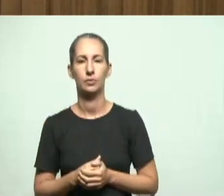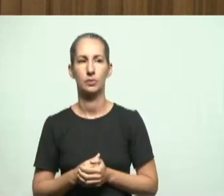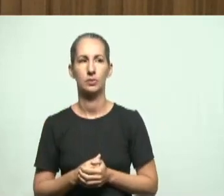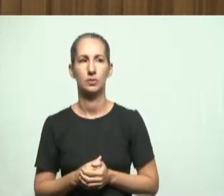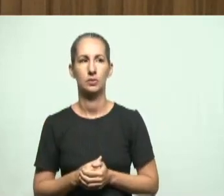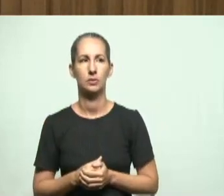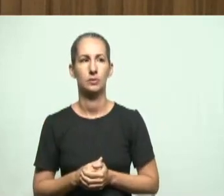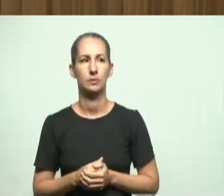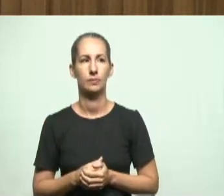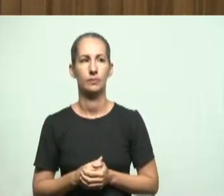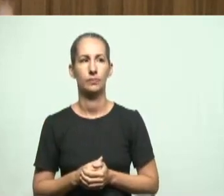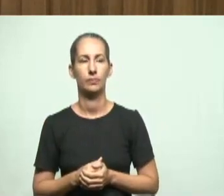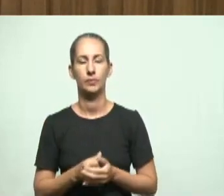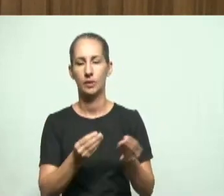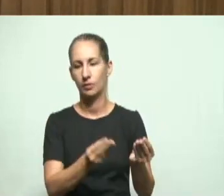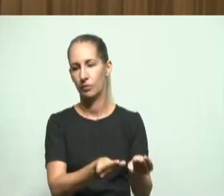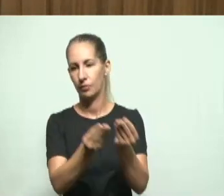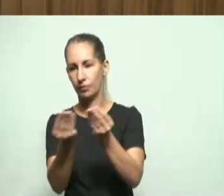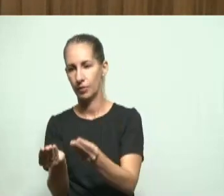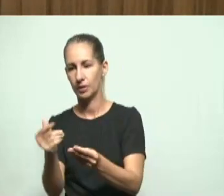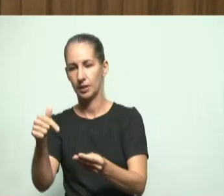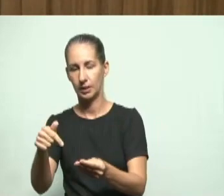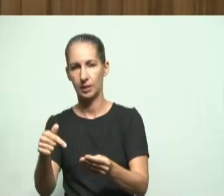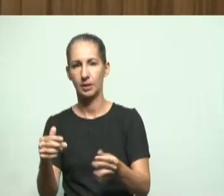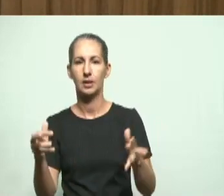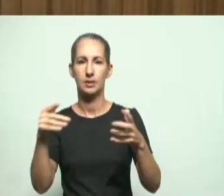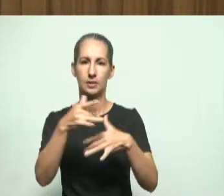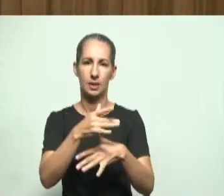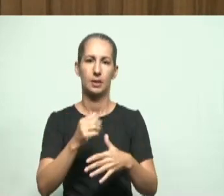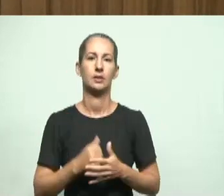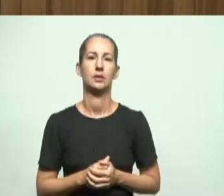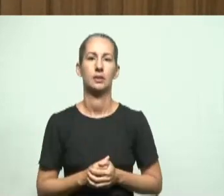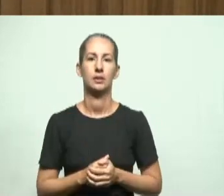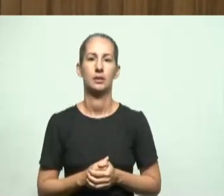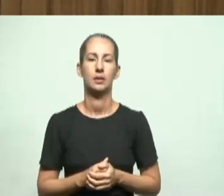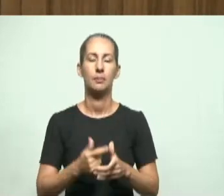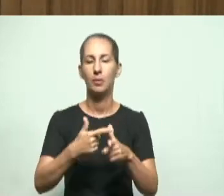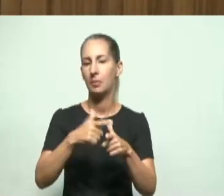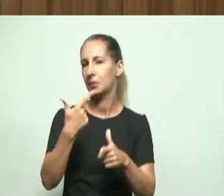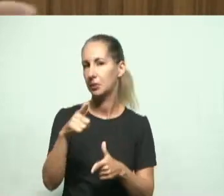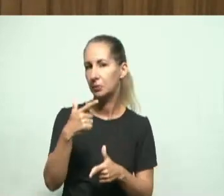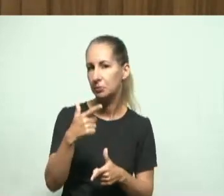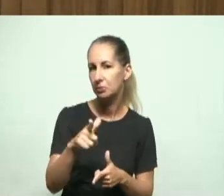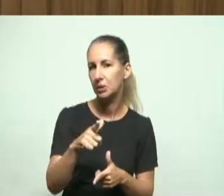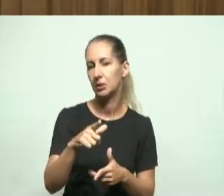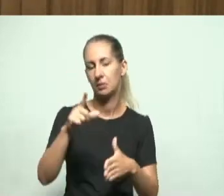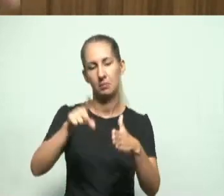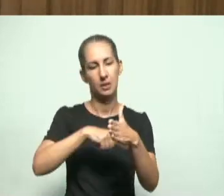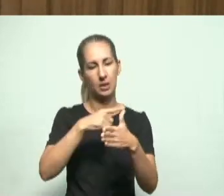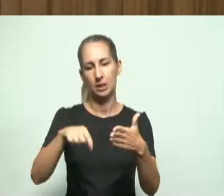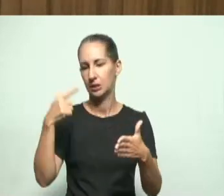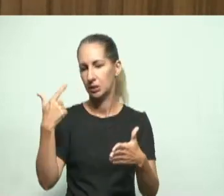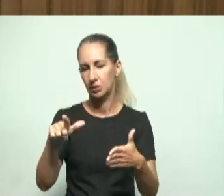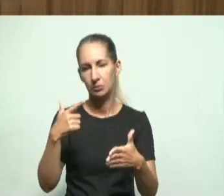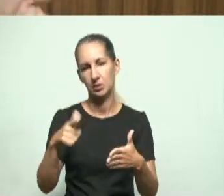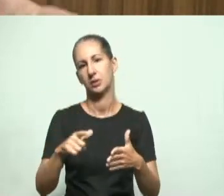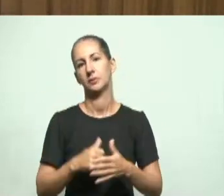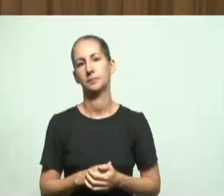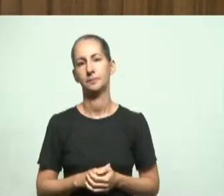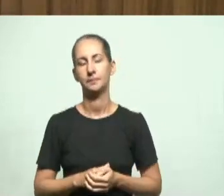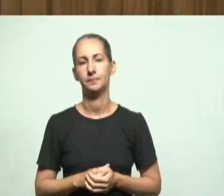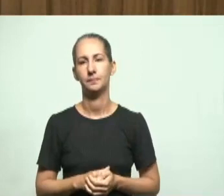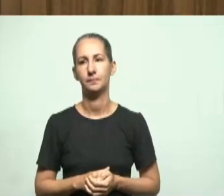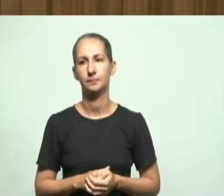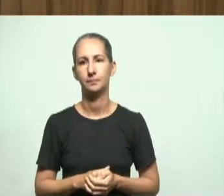atuam com realização de fretes na nossa cidade, para que não haja transtorno, não haja penalidades, não haja multas e, acima de